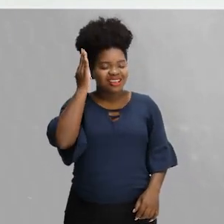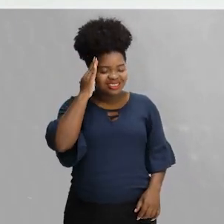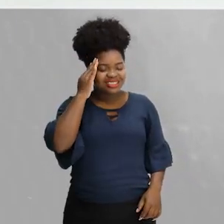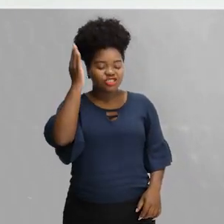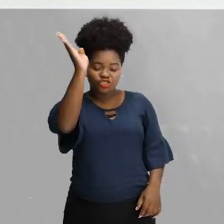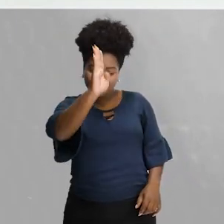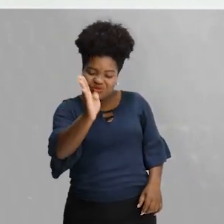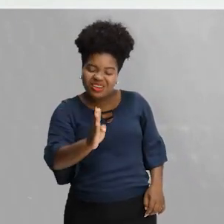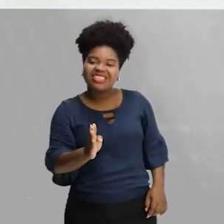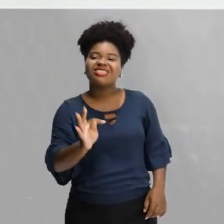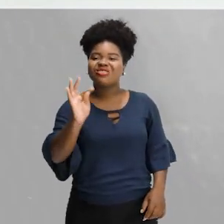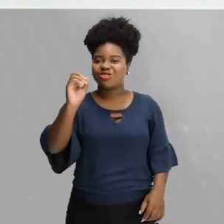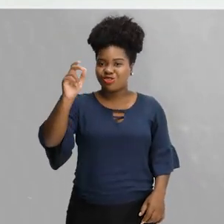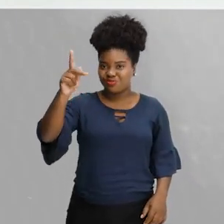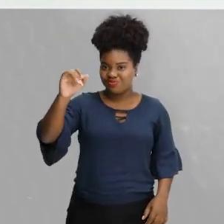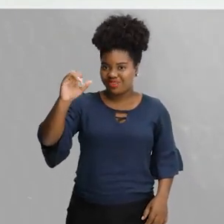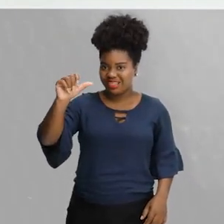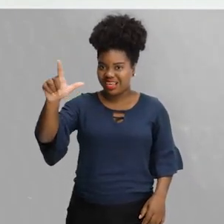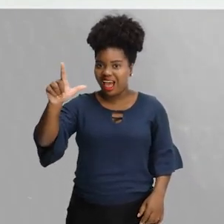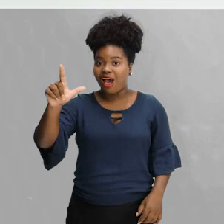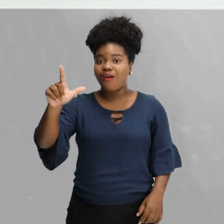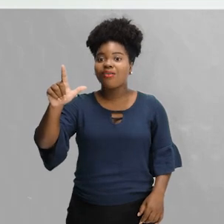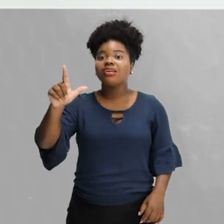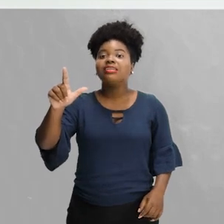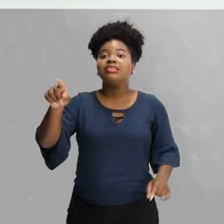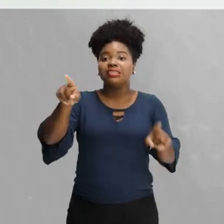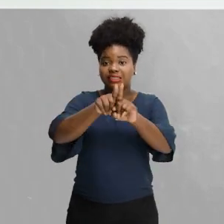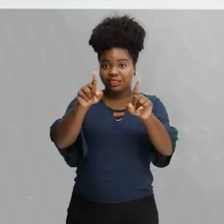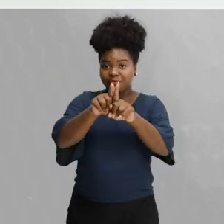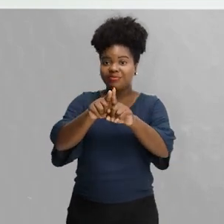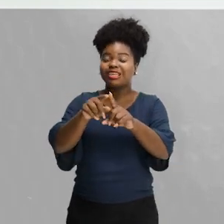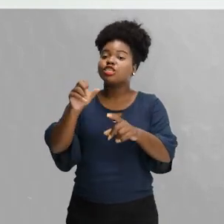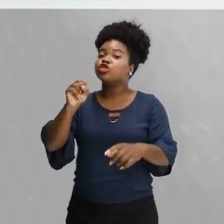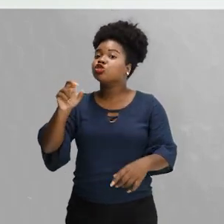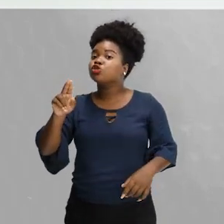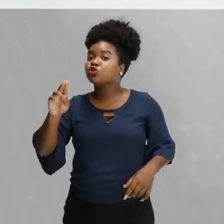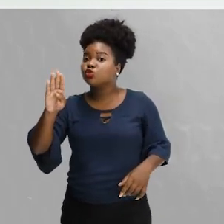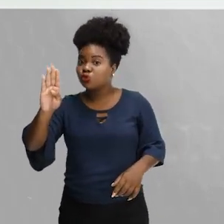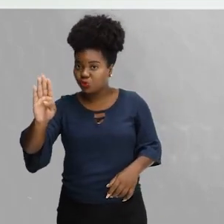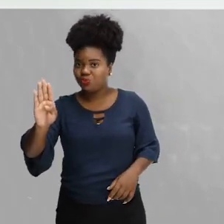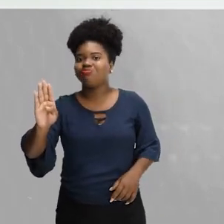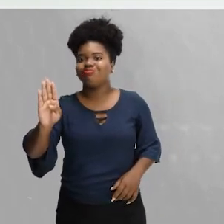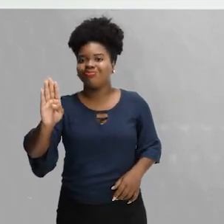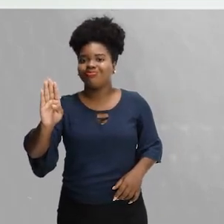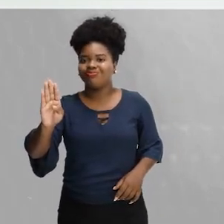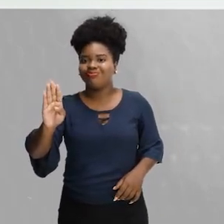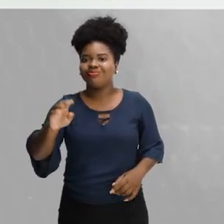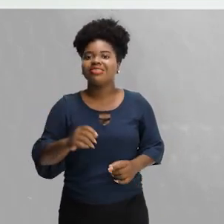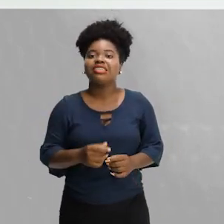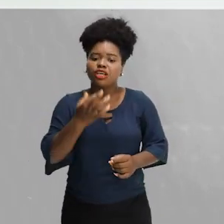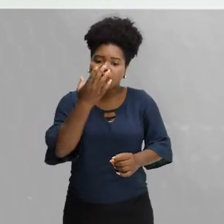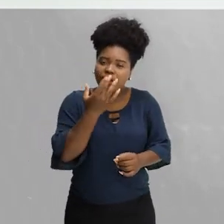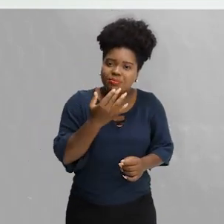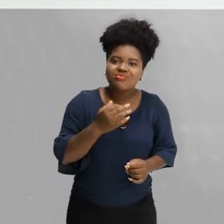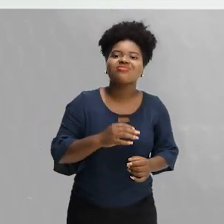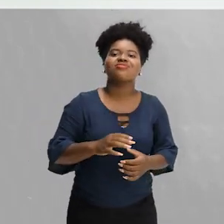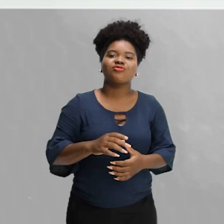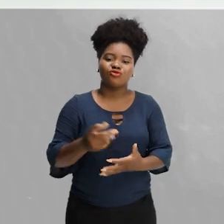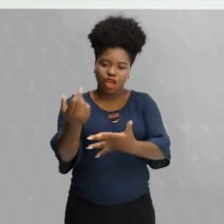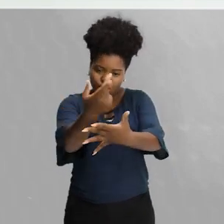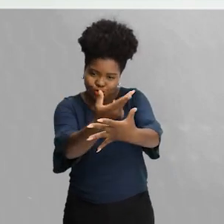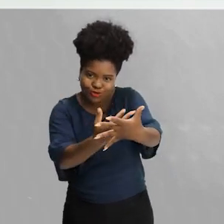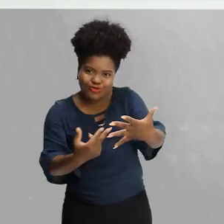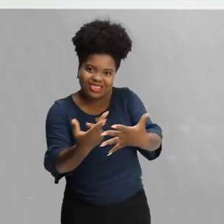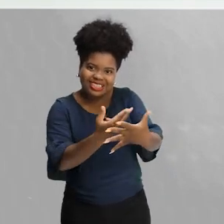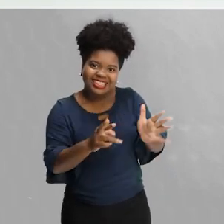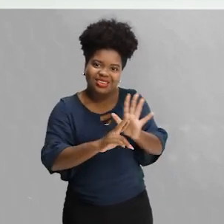zona subtropical. Só pelo desenho e pela pintura, você já sabe que está muito mais intertropical, o que representa